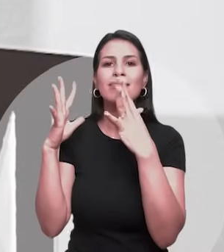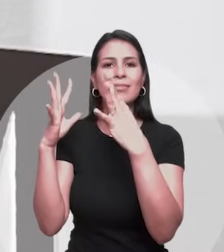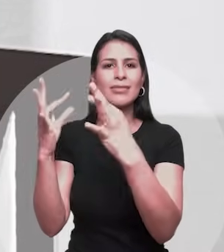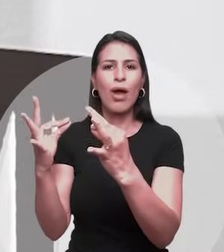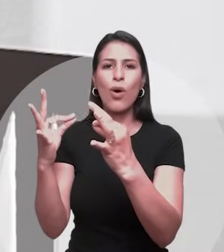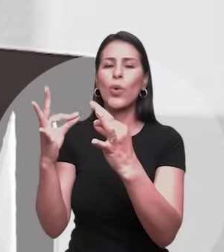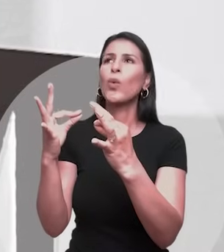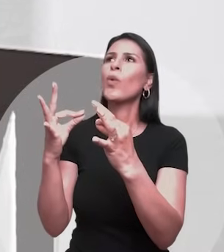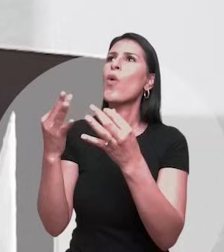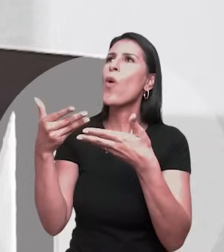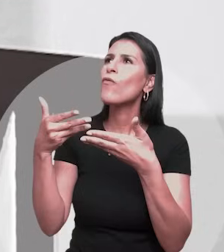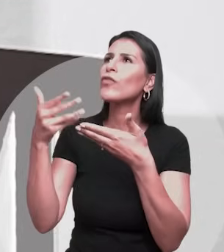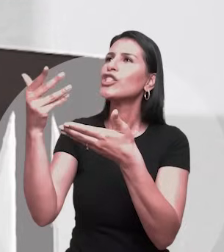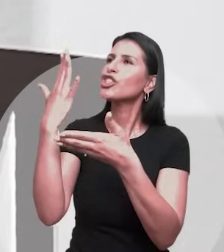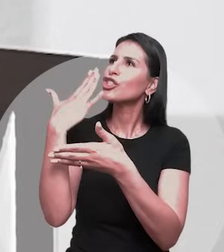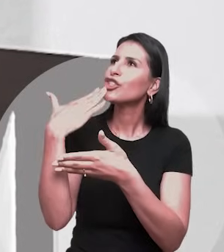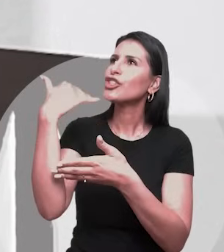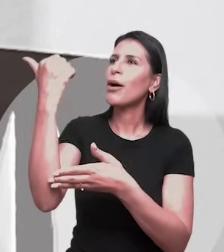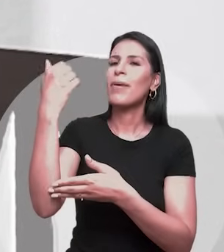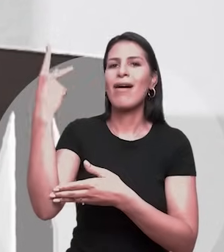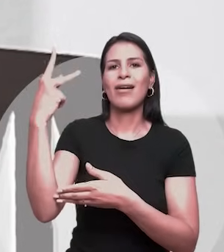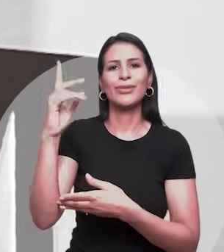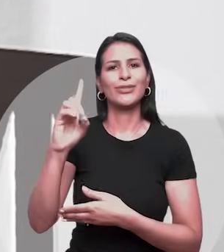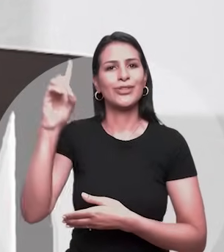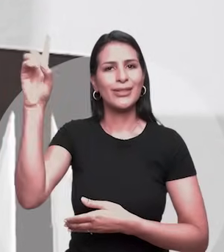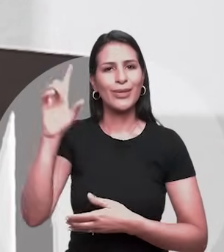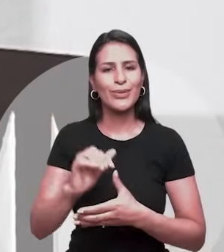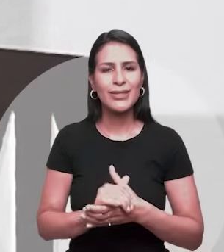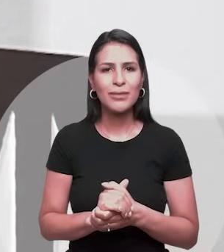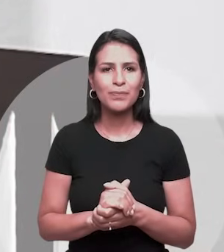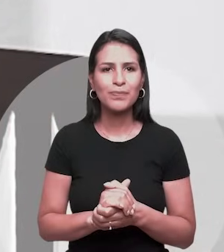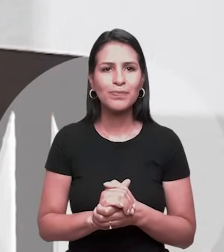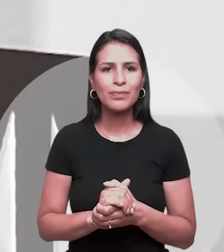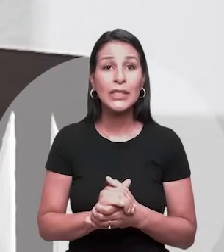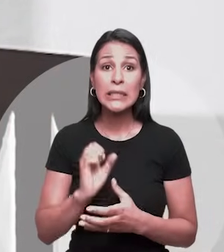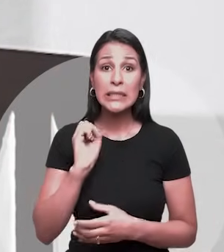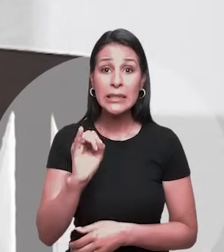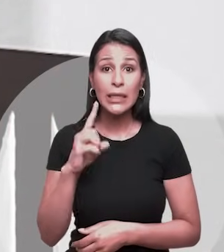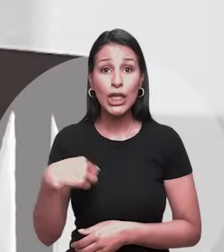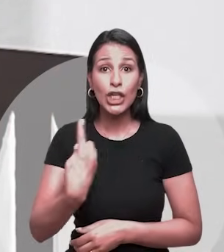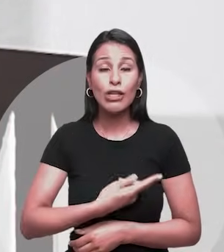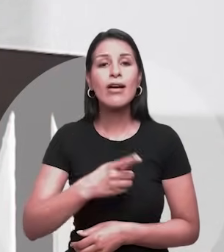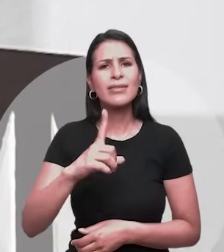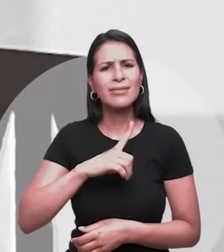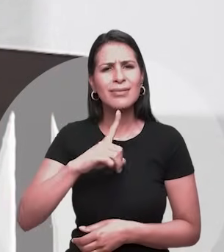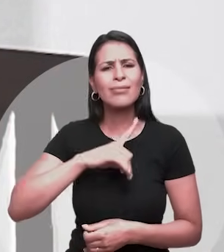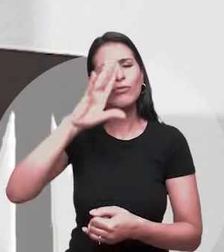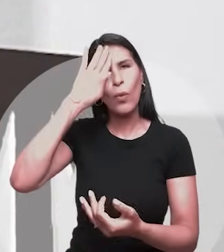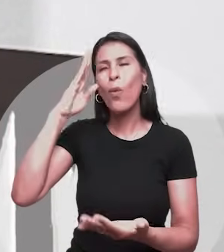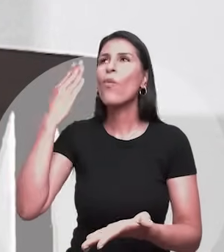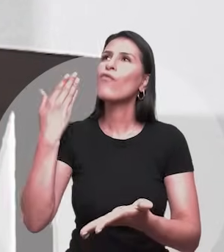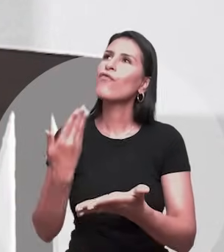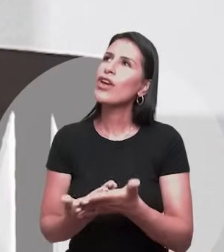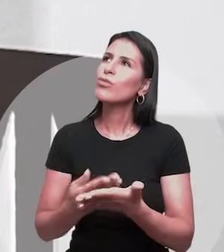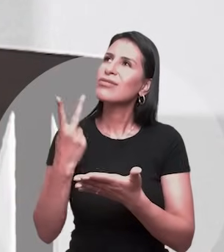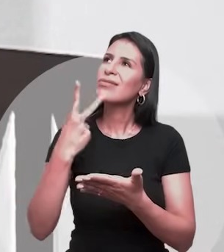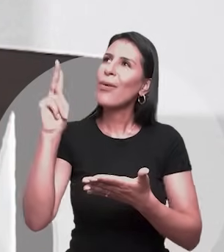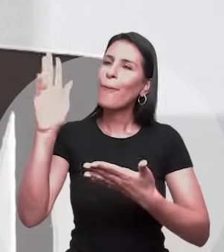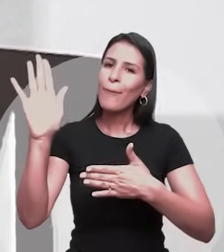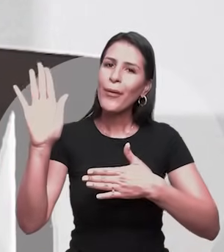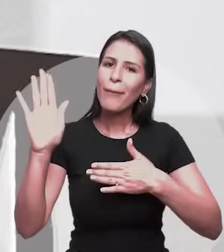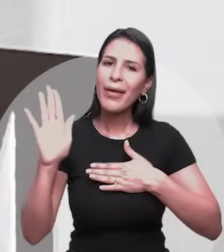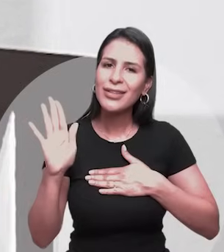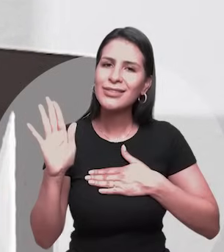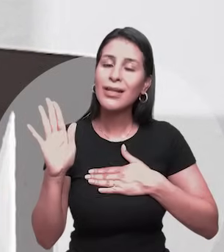convite e ao chamado de Deus. E quando nós estamos confiantes nesta promessa, então nós